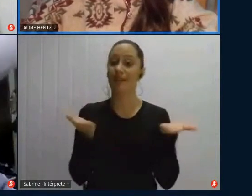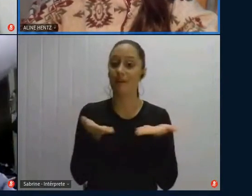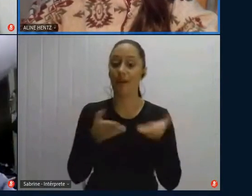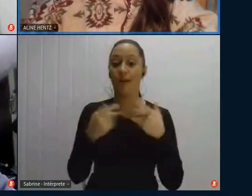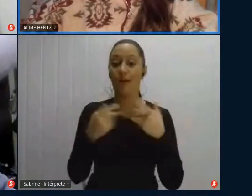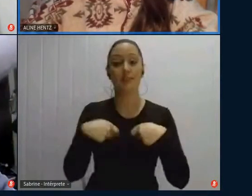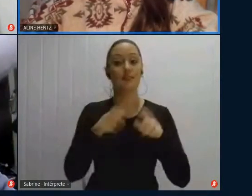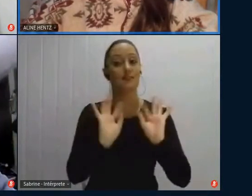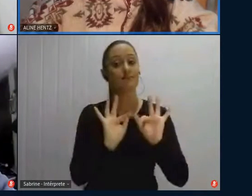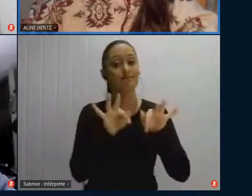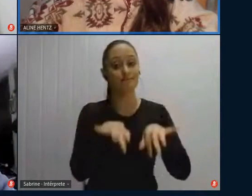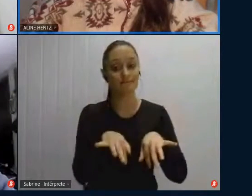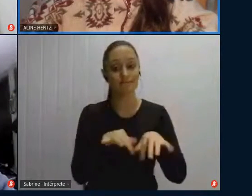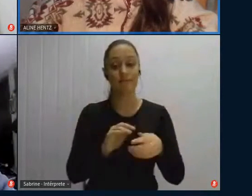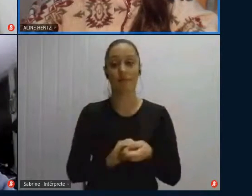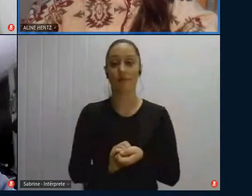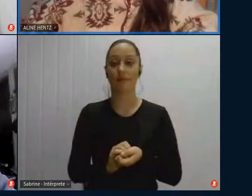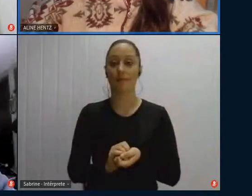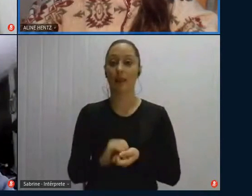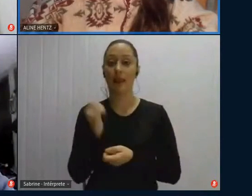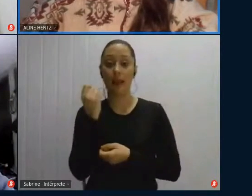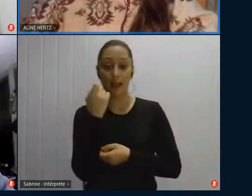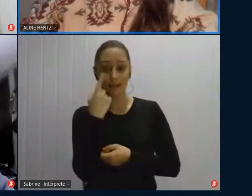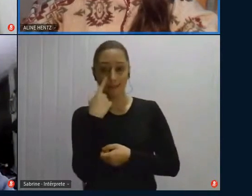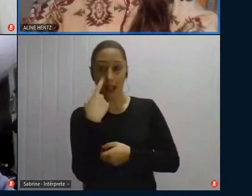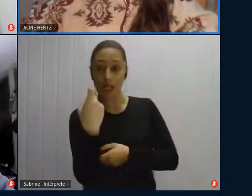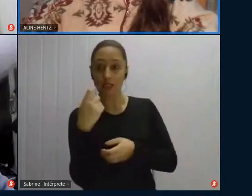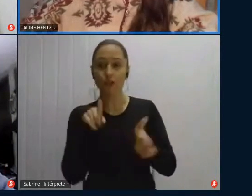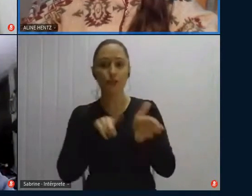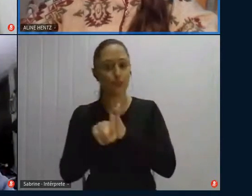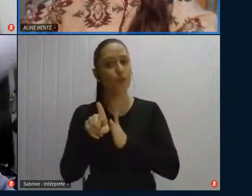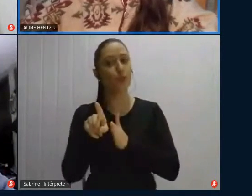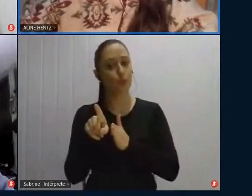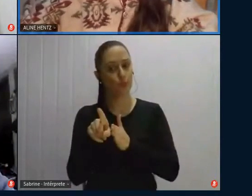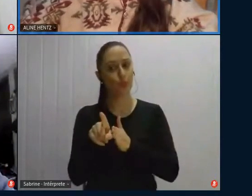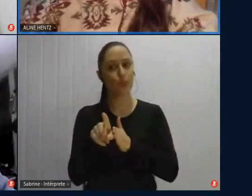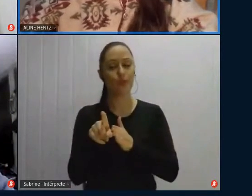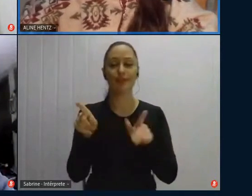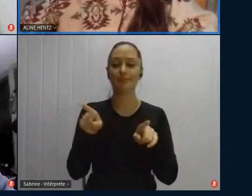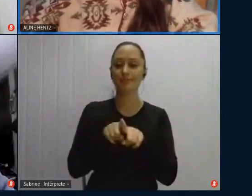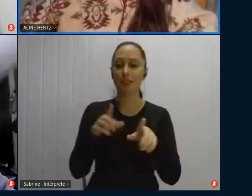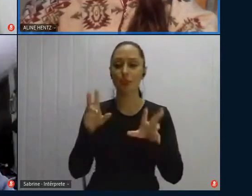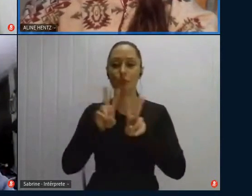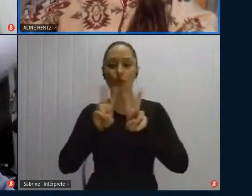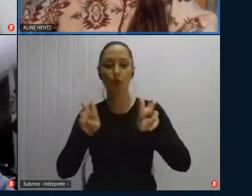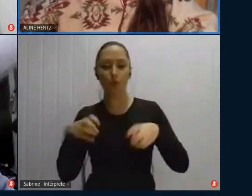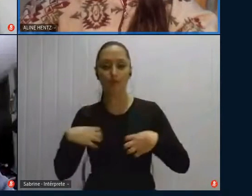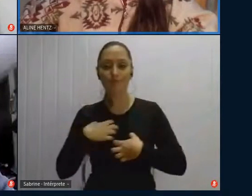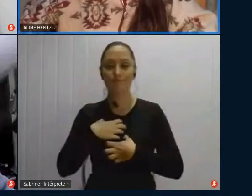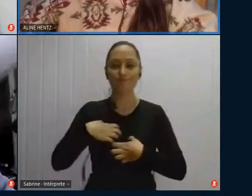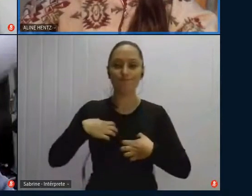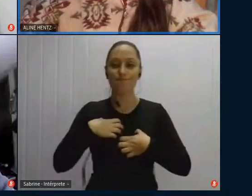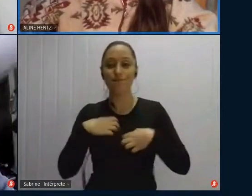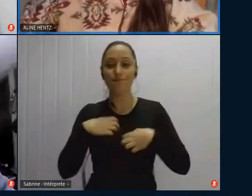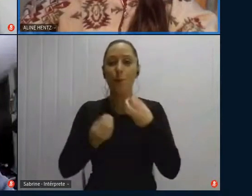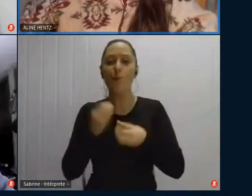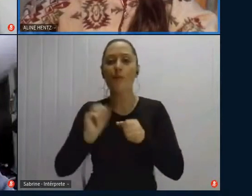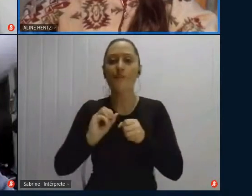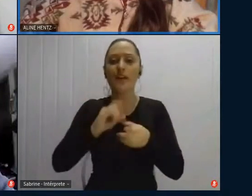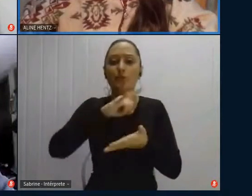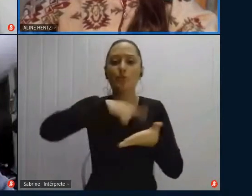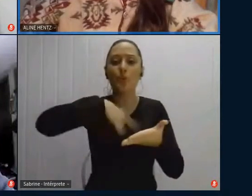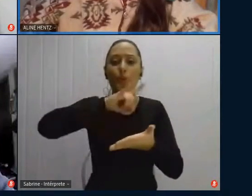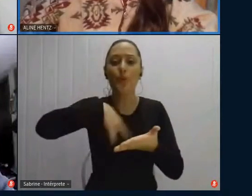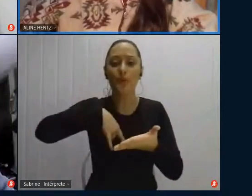As perguntas foram bem interessantes, né? A angústia do pessoal com a questão das burocracias para adquirir os alimentos da